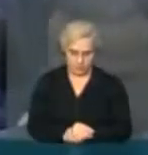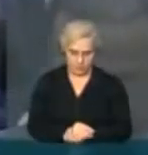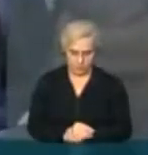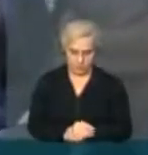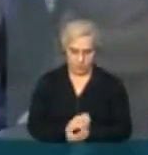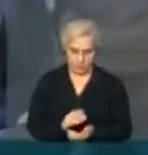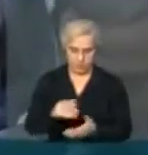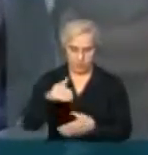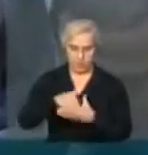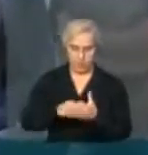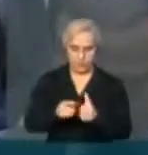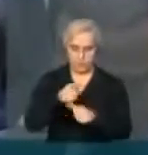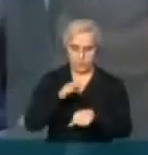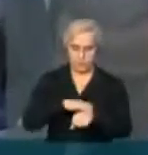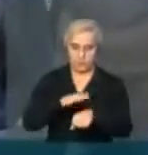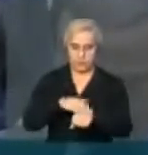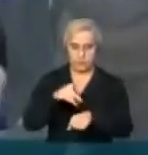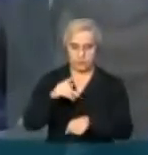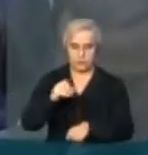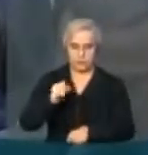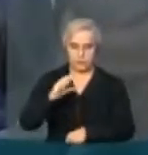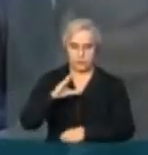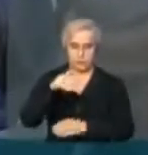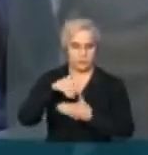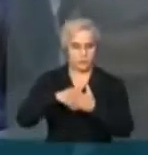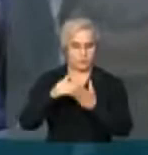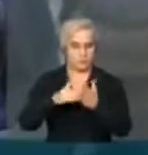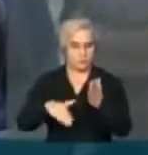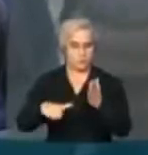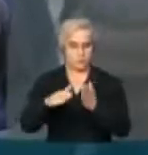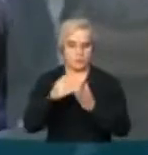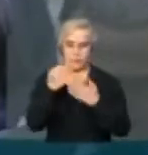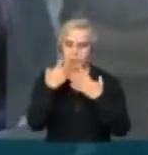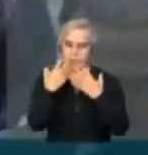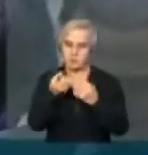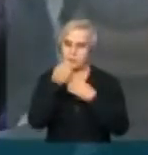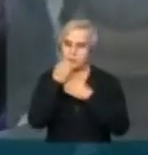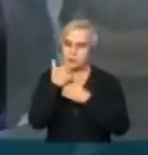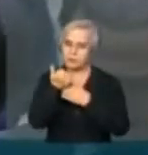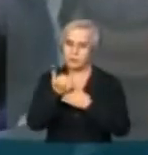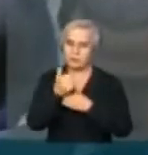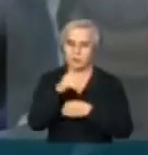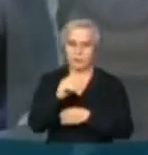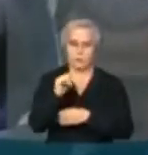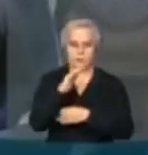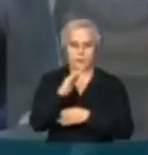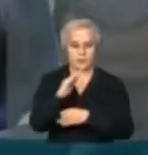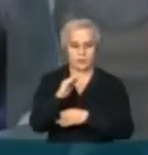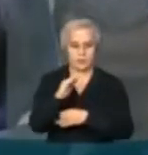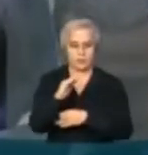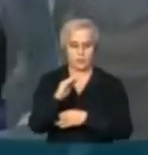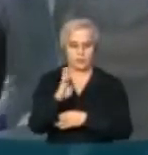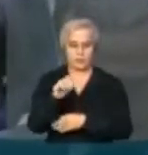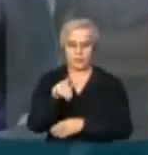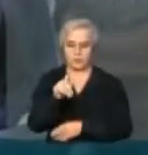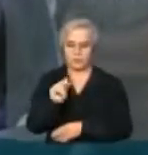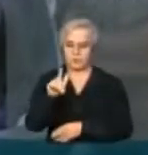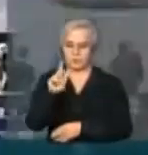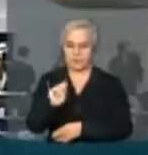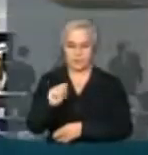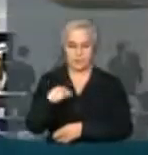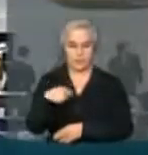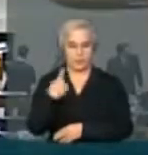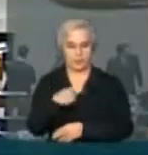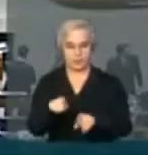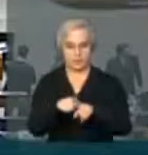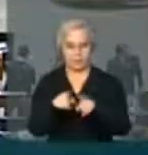na votação do primeiro turno, a bancada do PSC votou toda ela favorável, senhor presidente, à PEC da Bengala. E nós, né, a